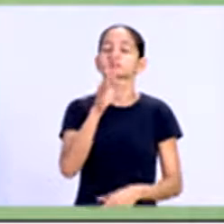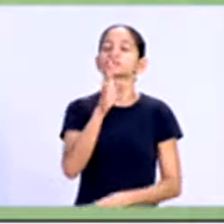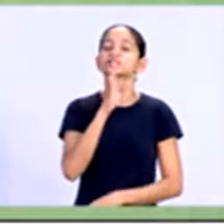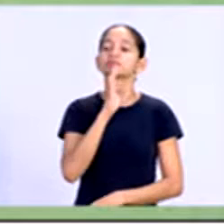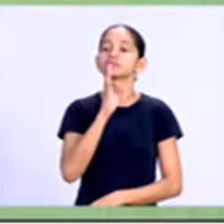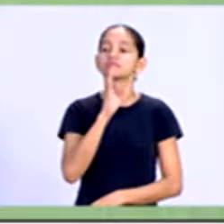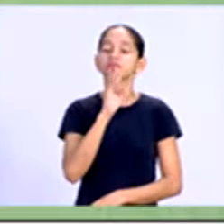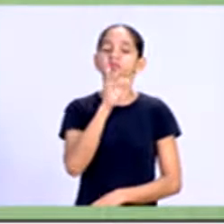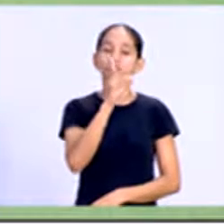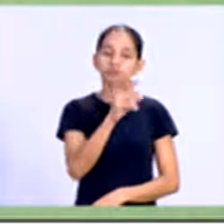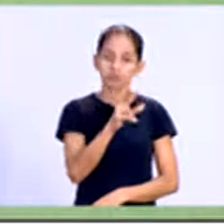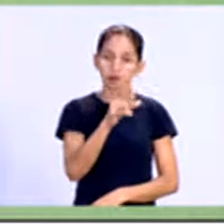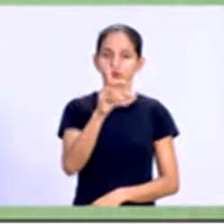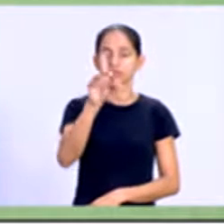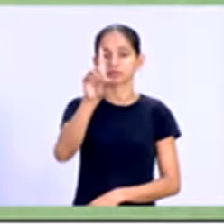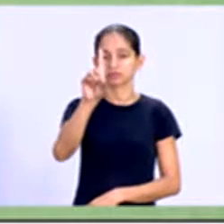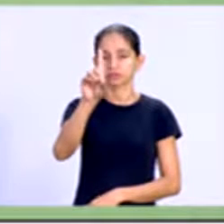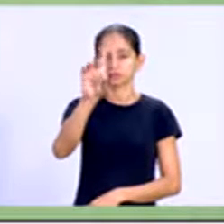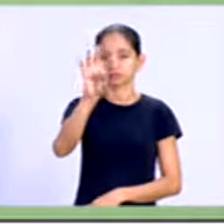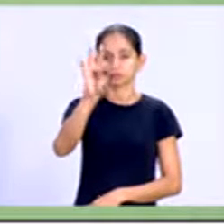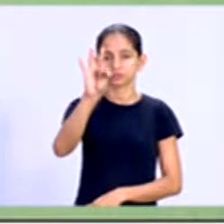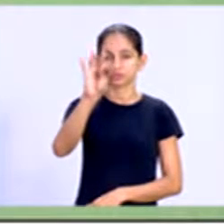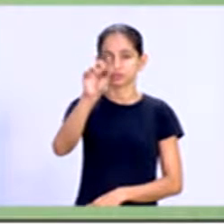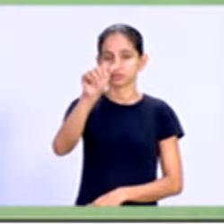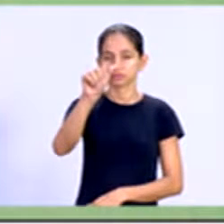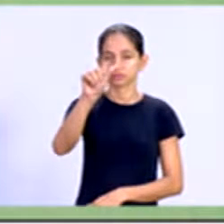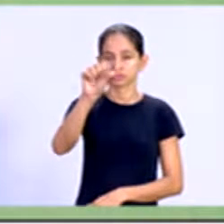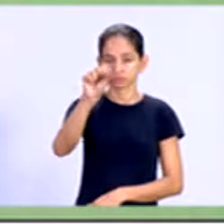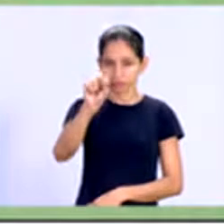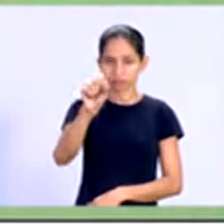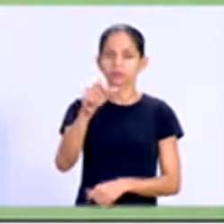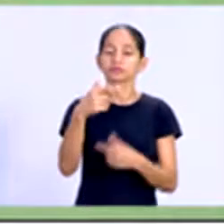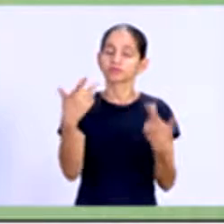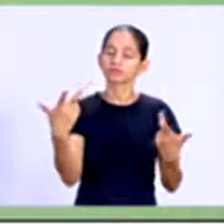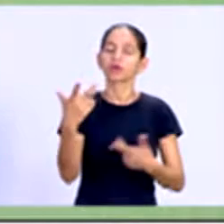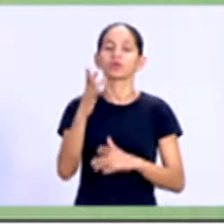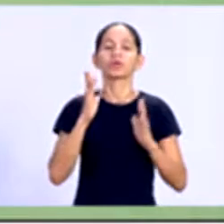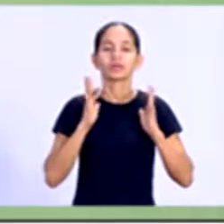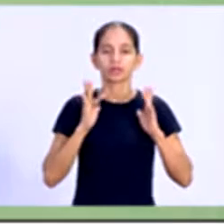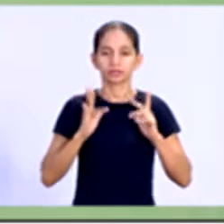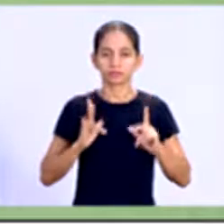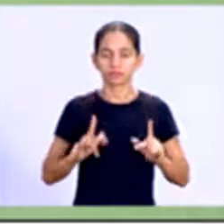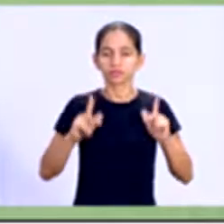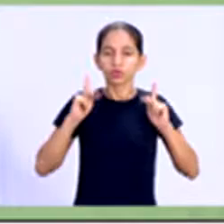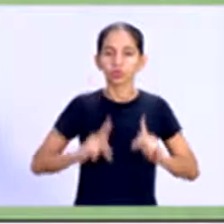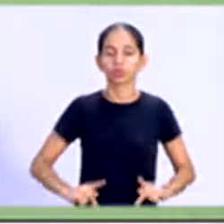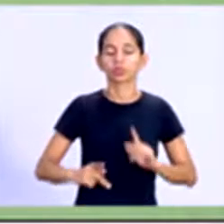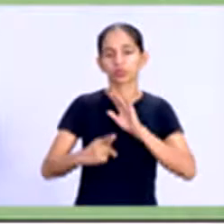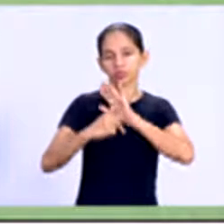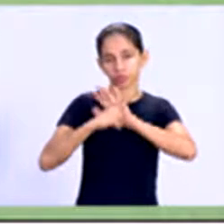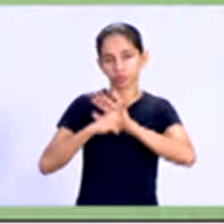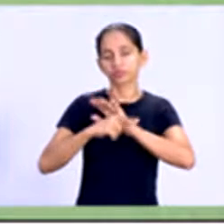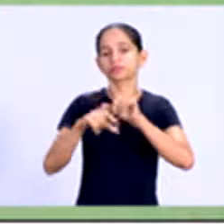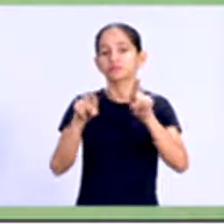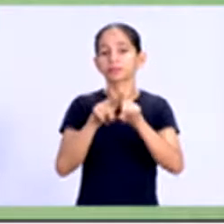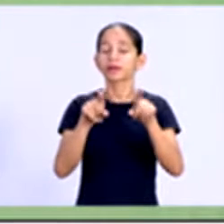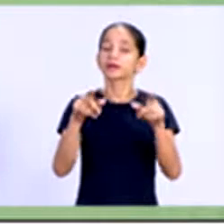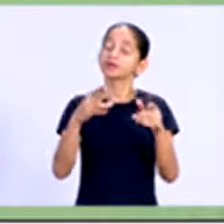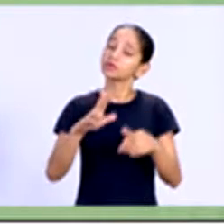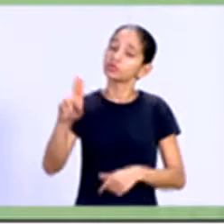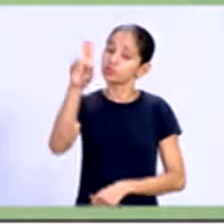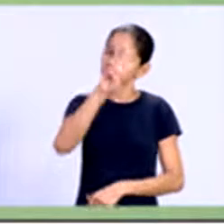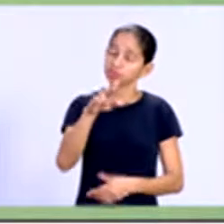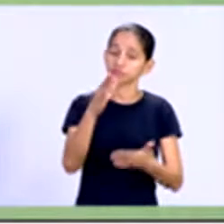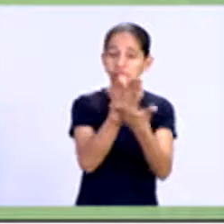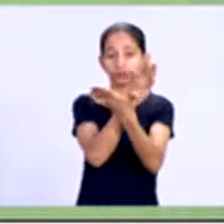como DTAs, sobre a higiene pessoal e o uso de equipamentos de